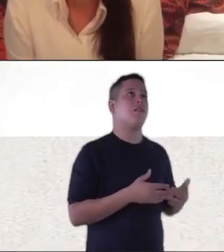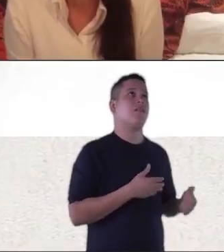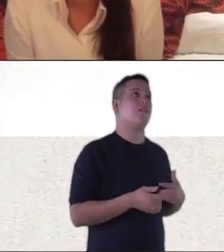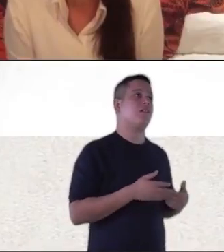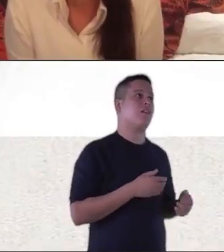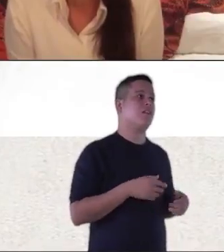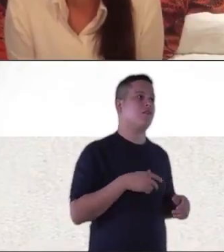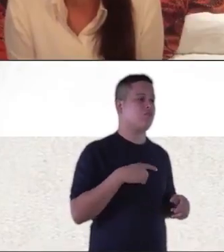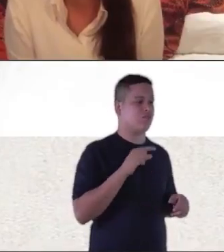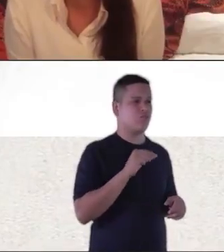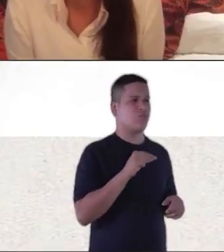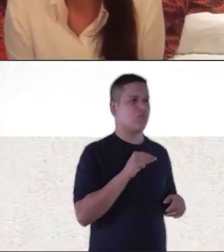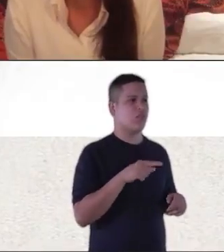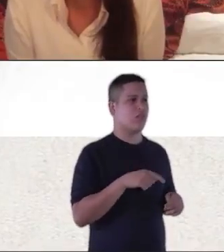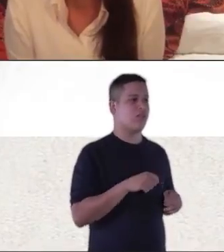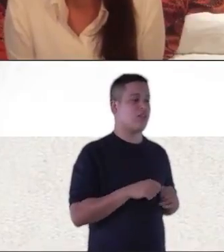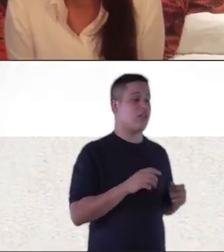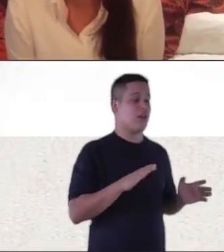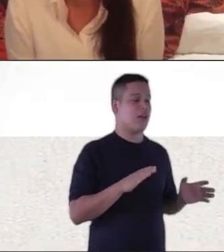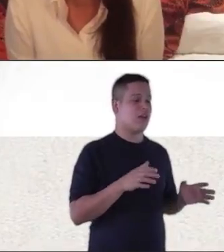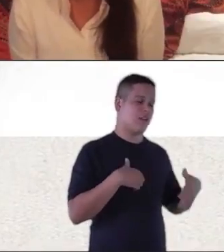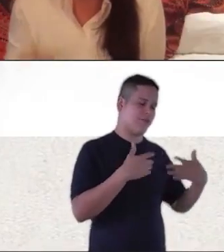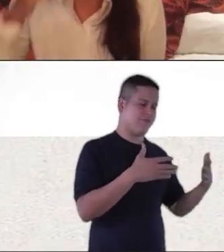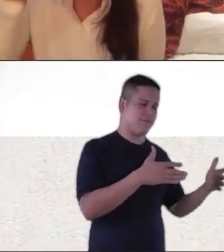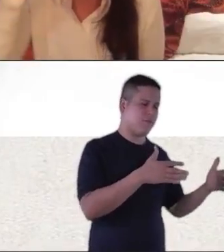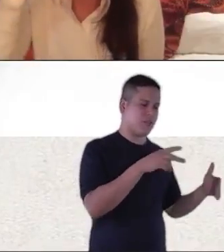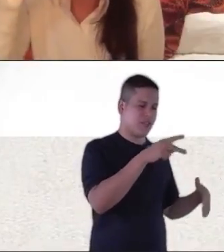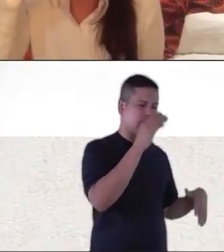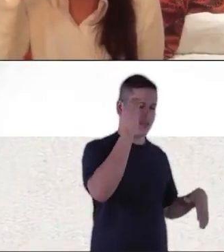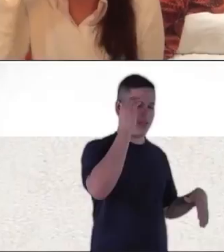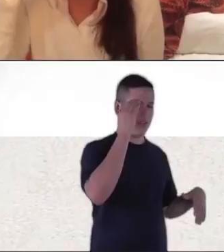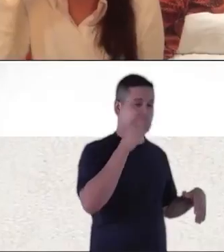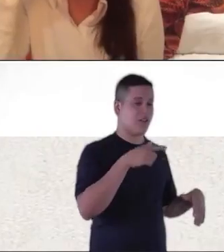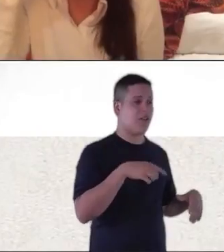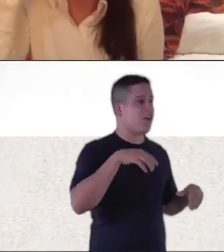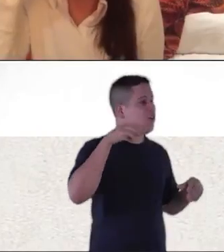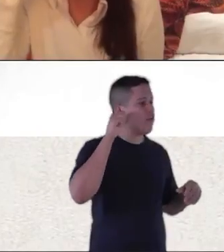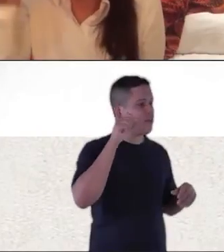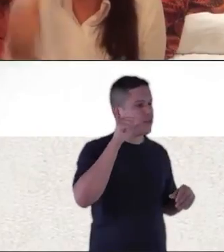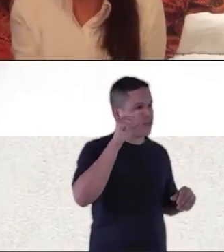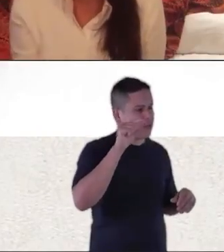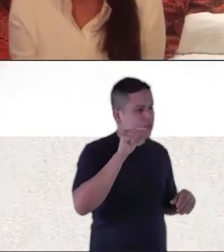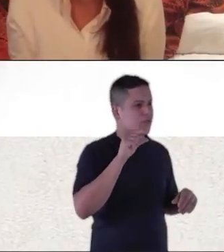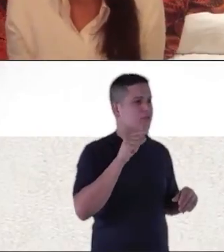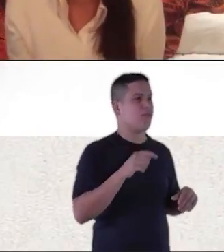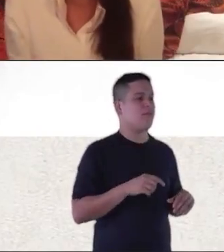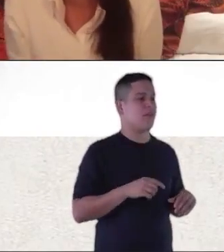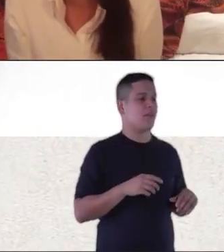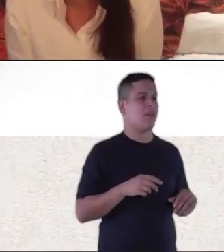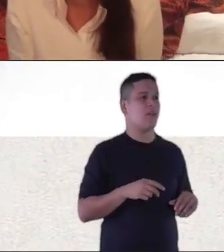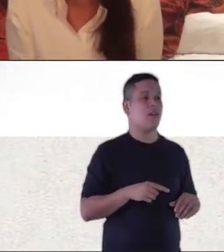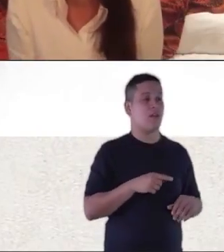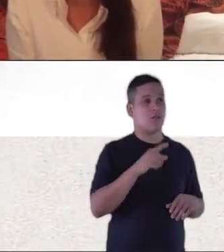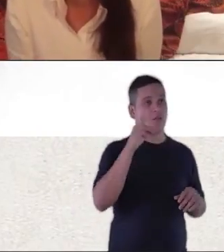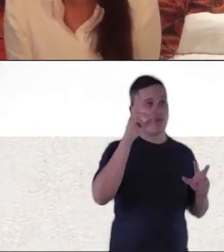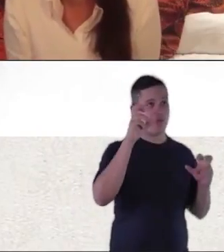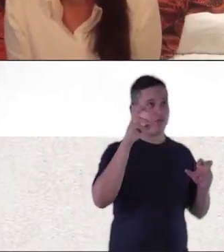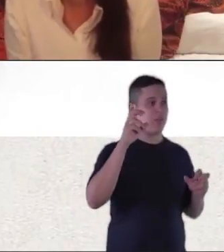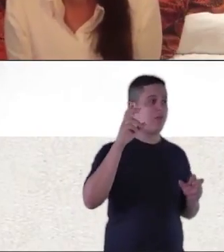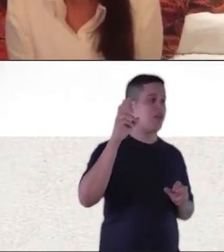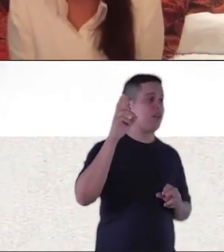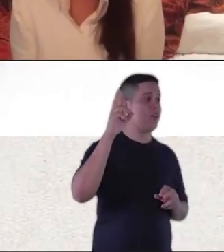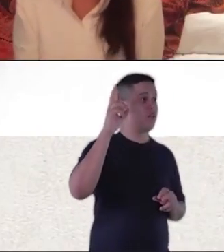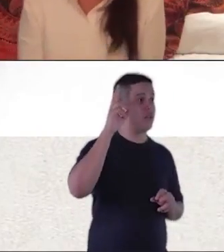teledramaturgia. Vocês entenderam? Sim. Não, mas eu te ouvi baixo agora, Afonso. Não, a questão do diálogo no romance